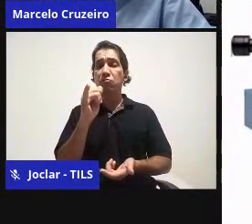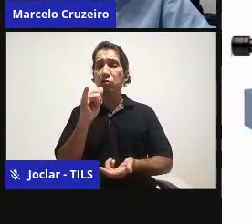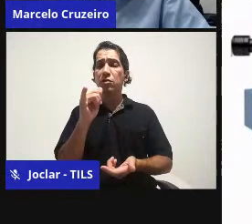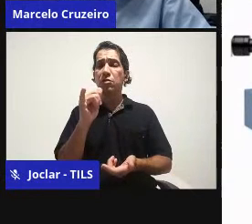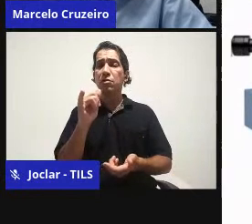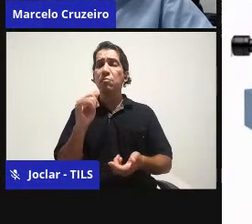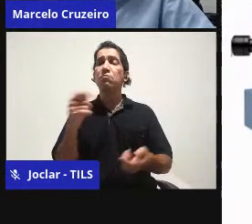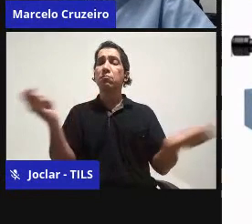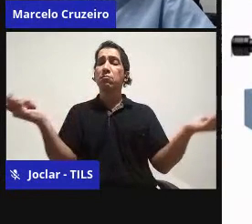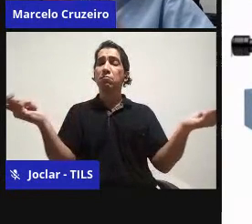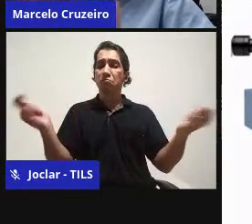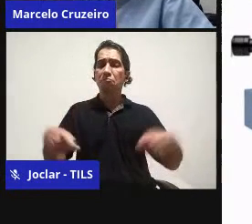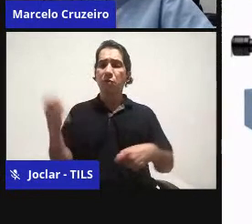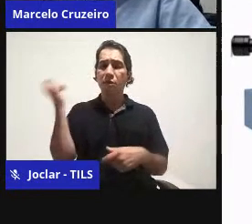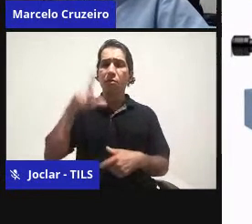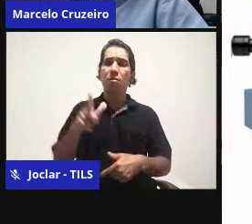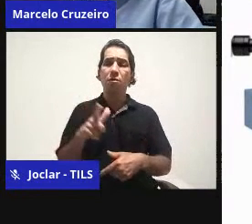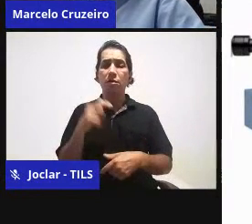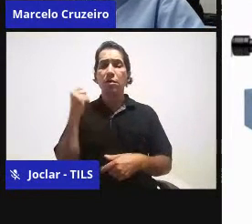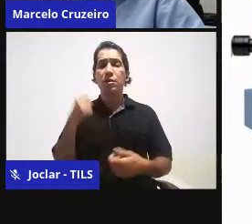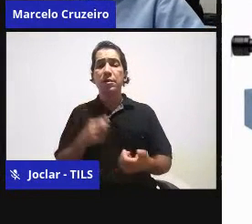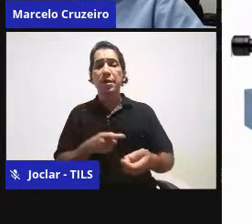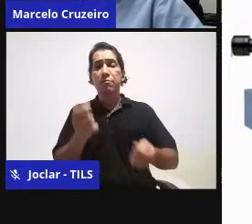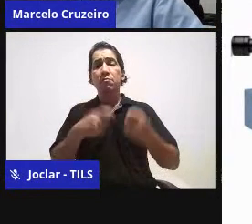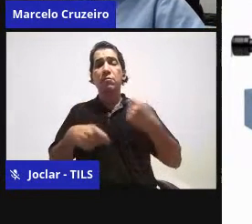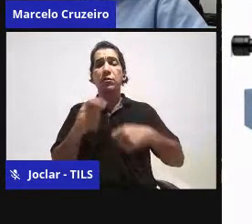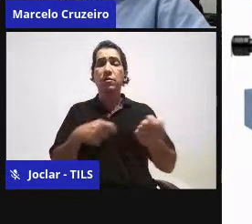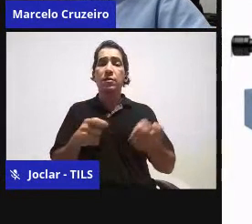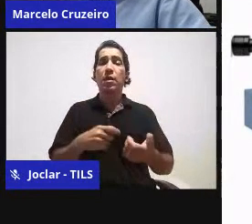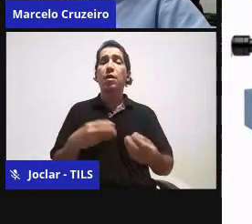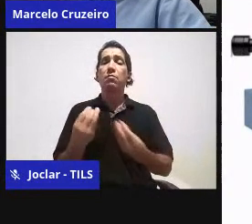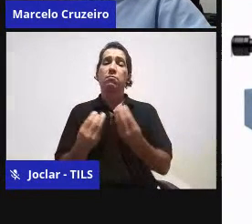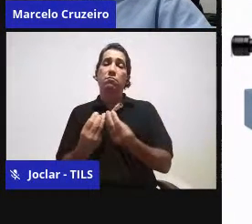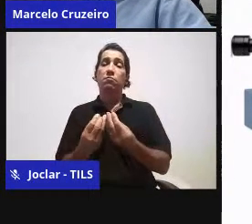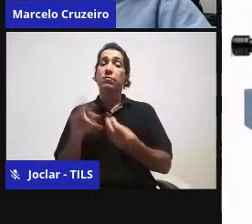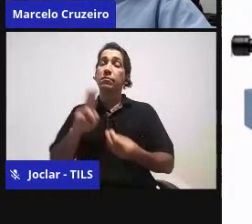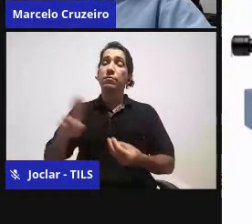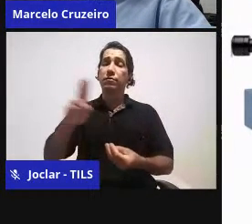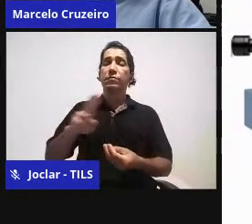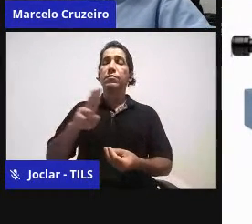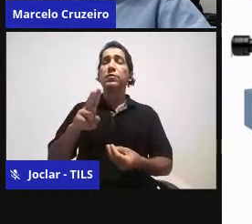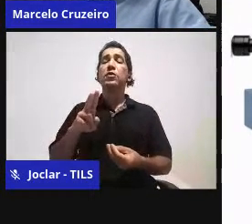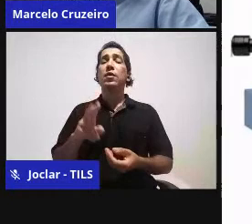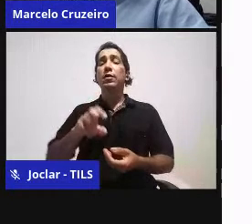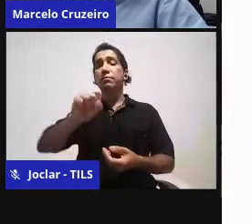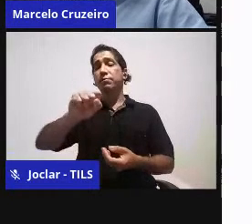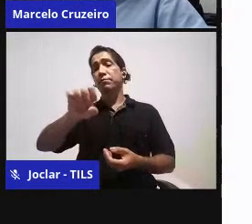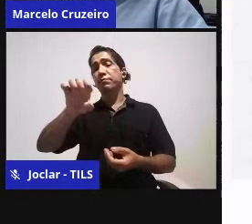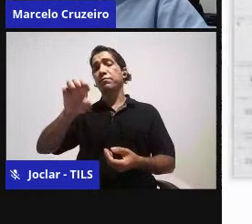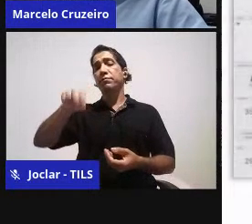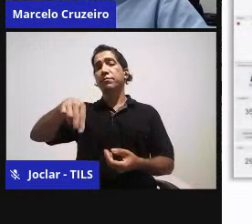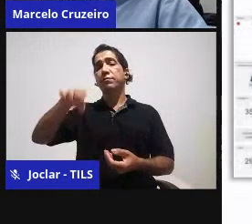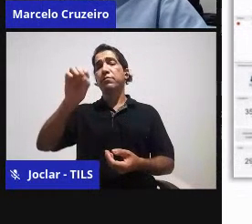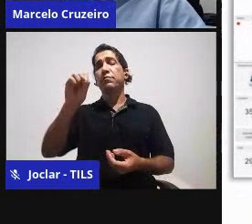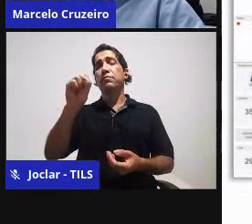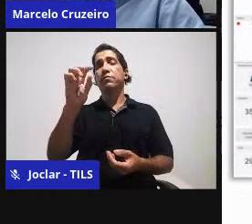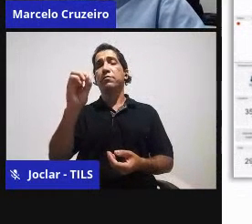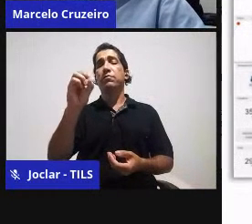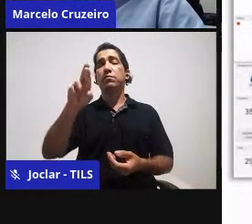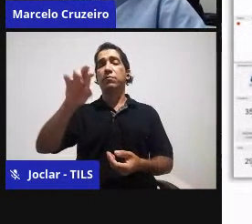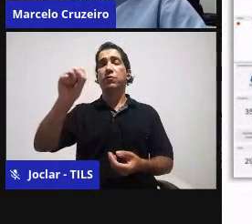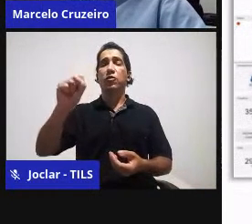de como na colheita, enfim, tem vários exemplos que a gente poderia dar também no campo. Né? O outro driver da